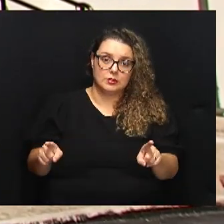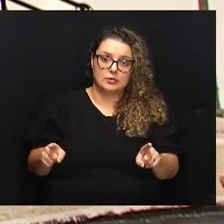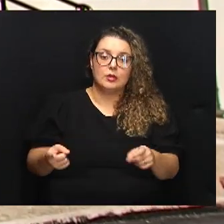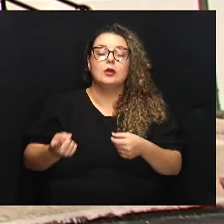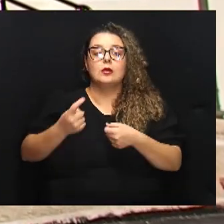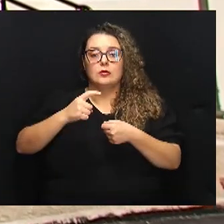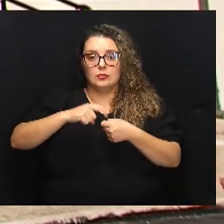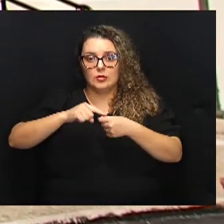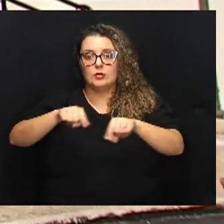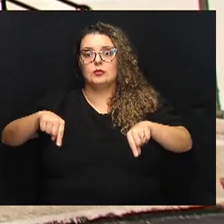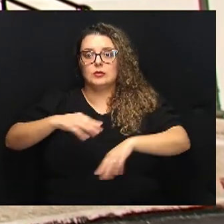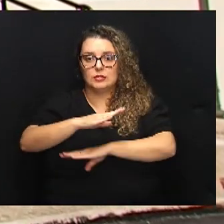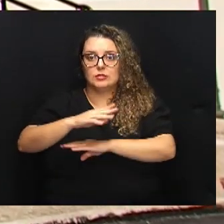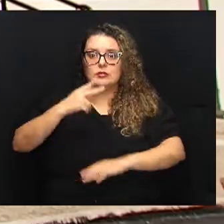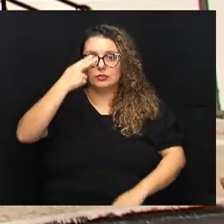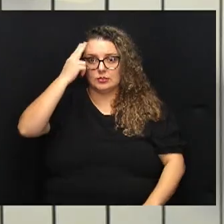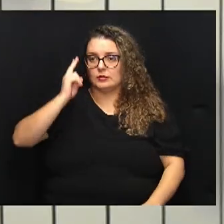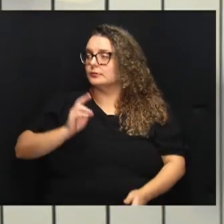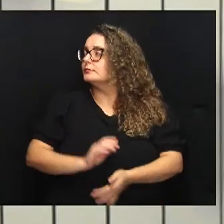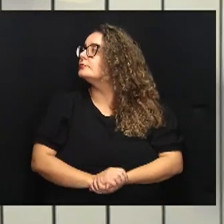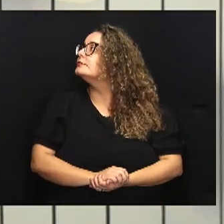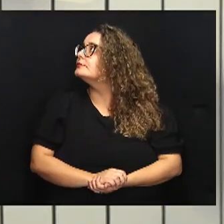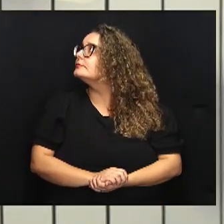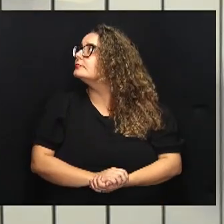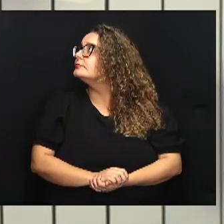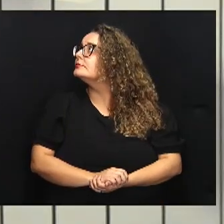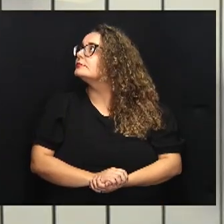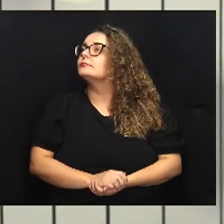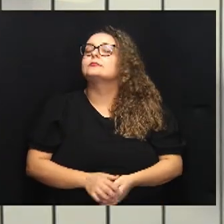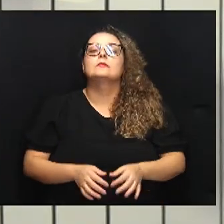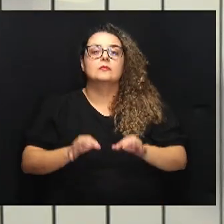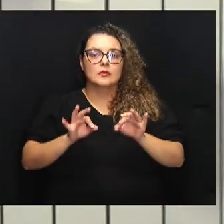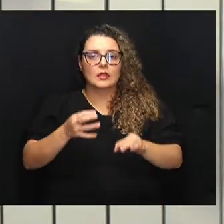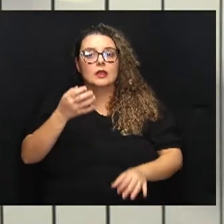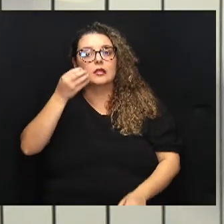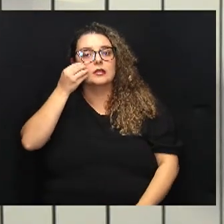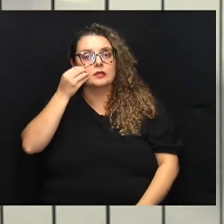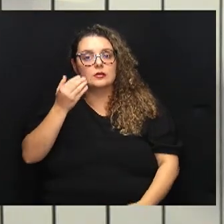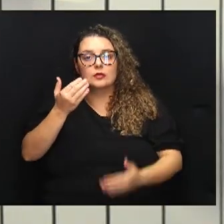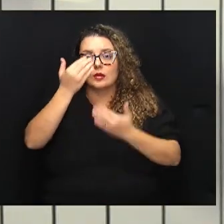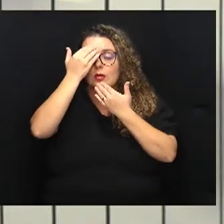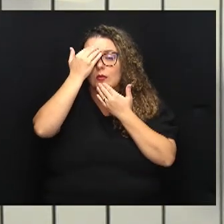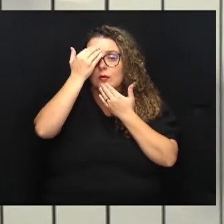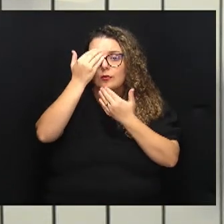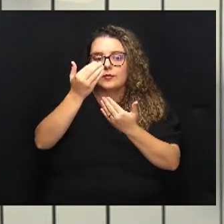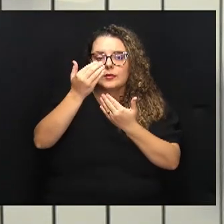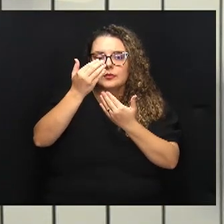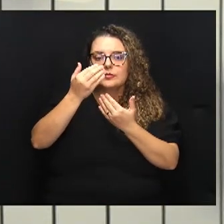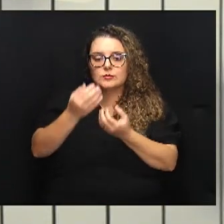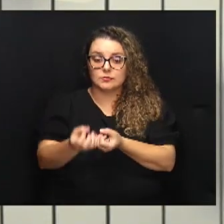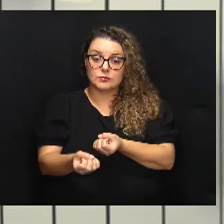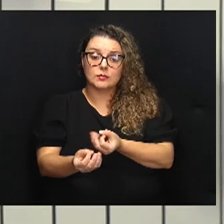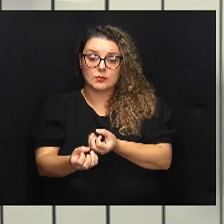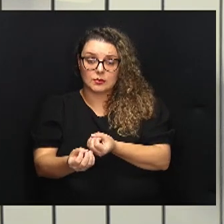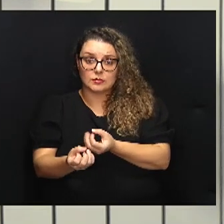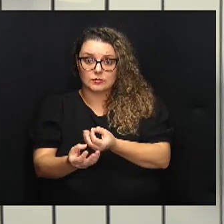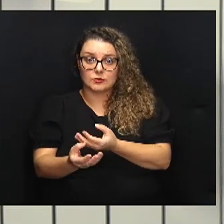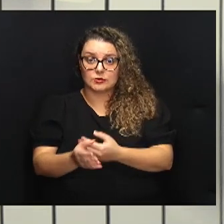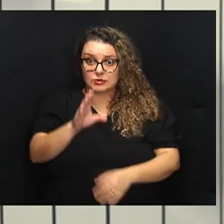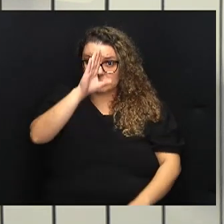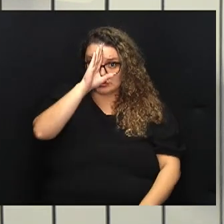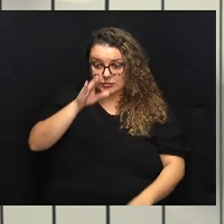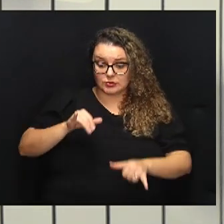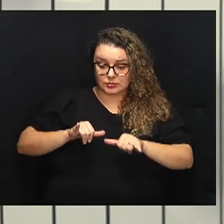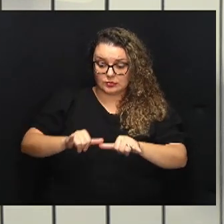com você, Gabriel Castro. Tá certo, André Aranha, muito obrigado pelas informações diretamente do